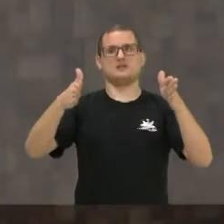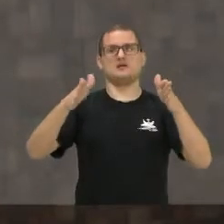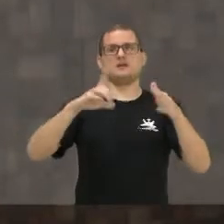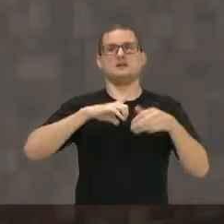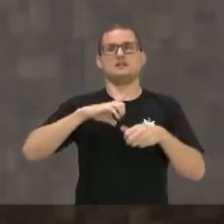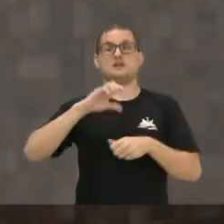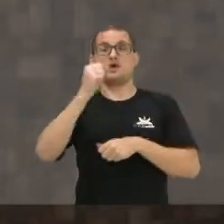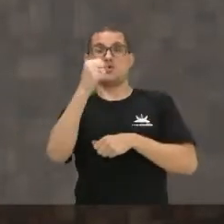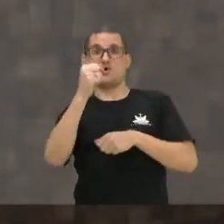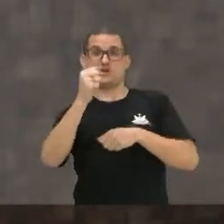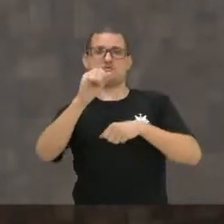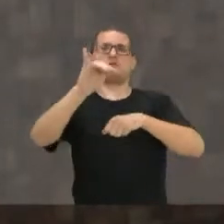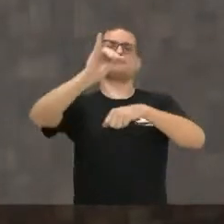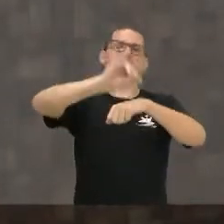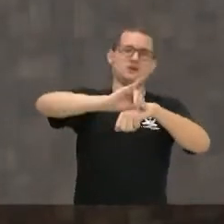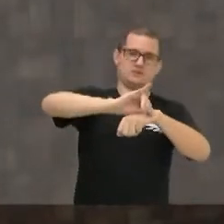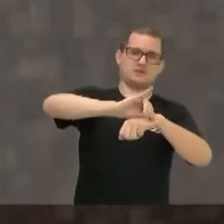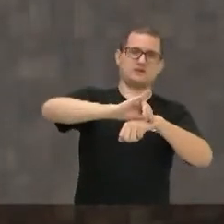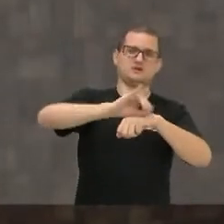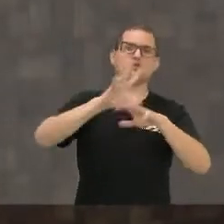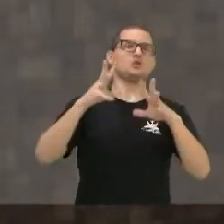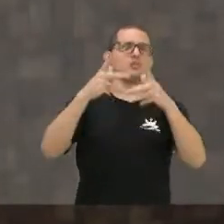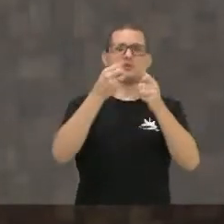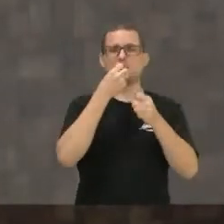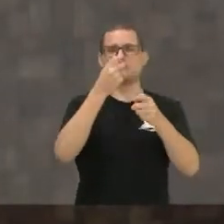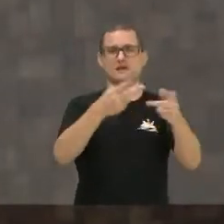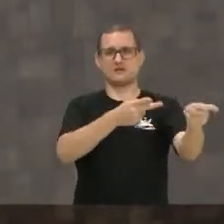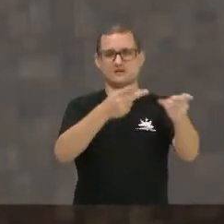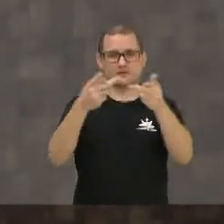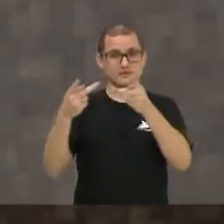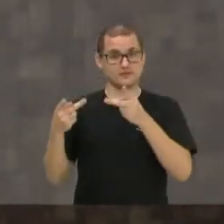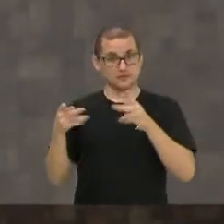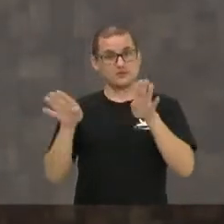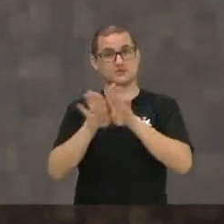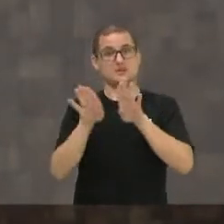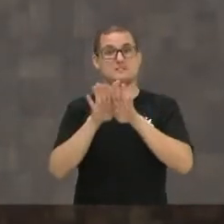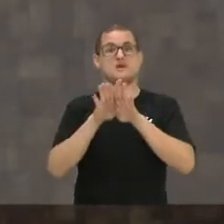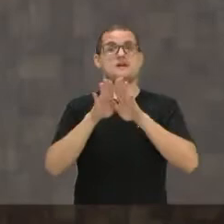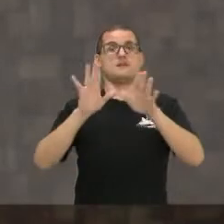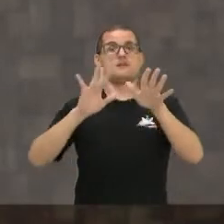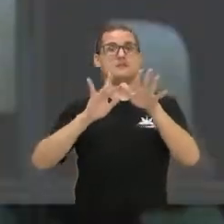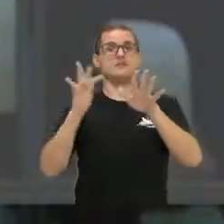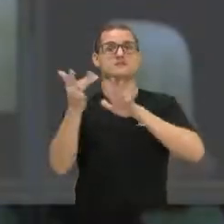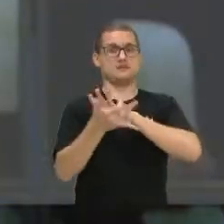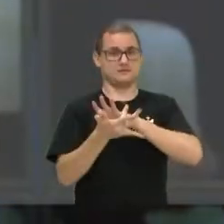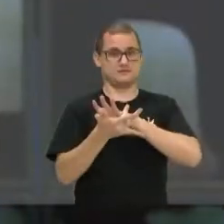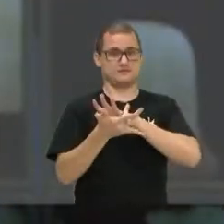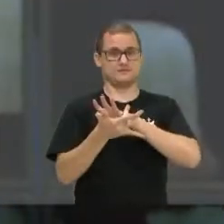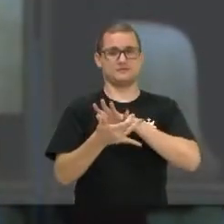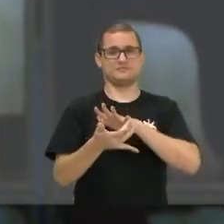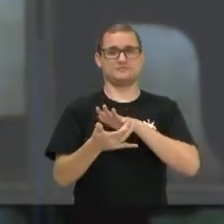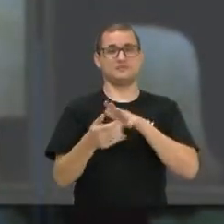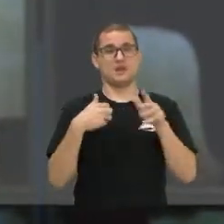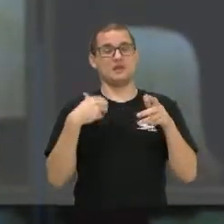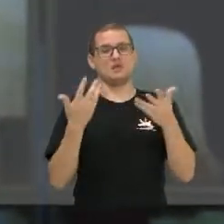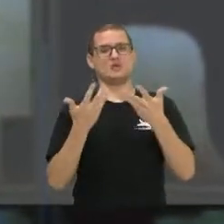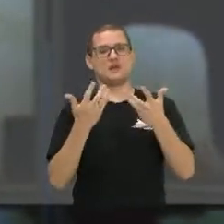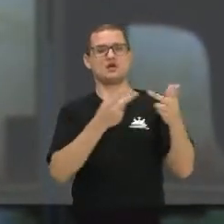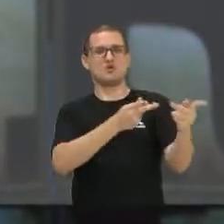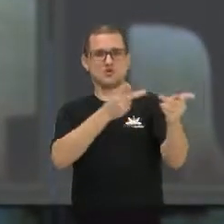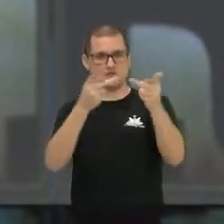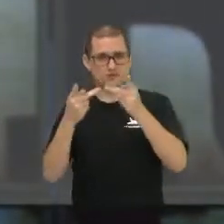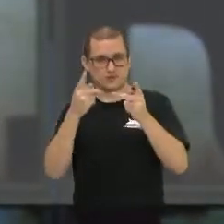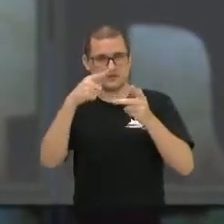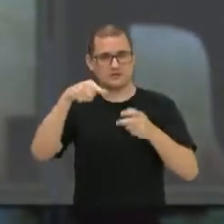oito capitais sejam todos bem-vindos também pelas redes sociais quero convidar você